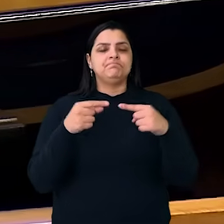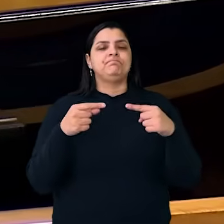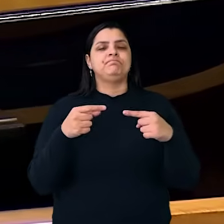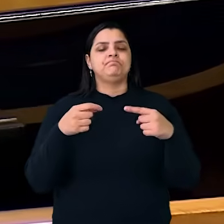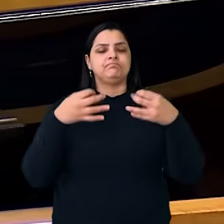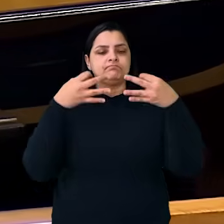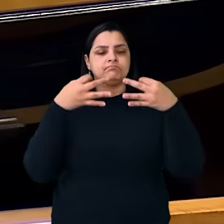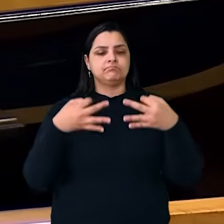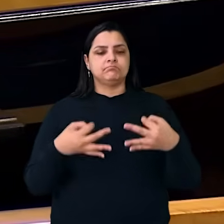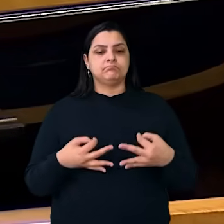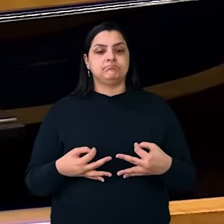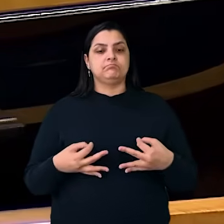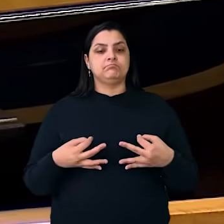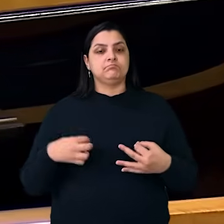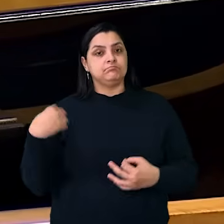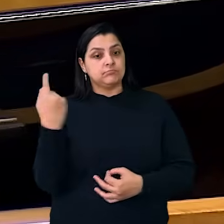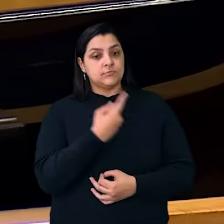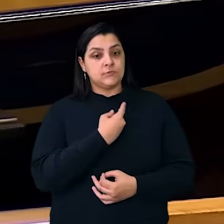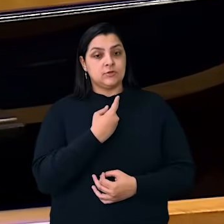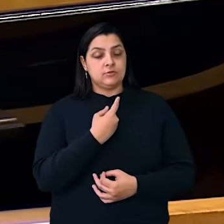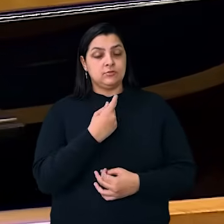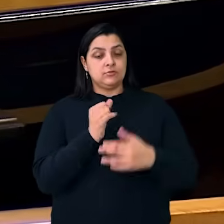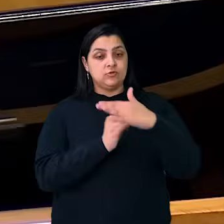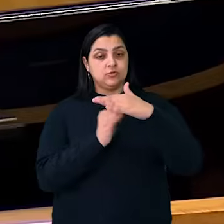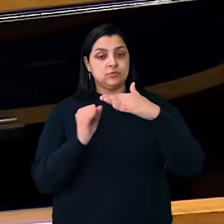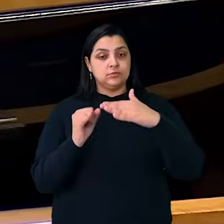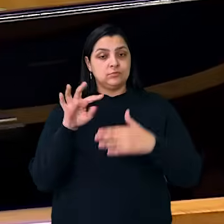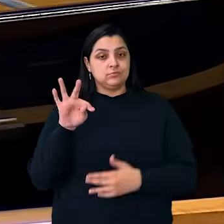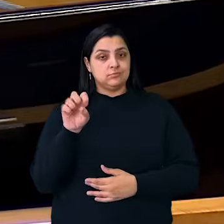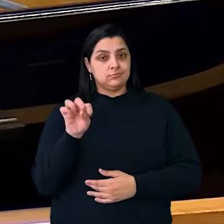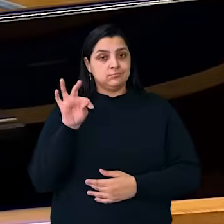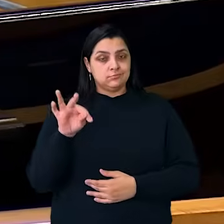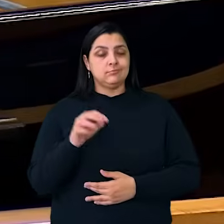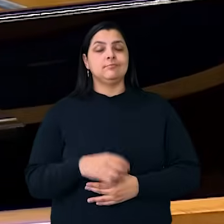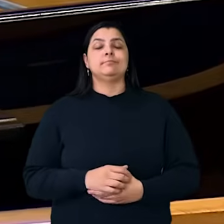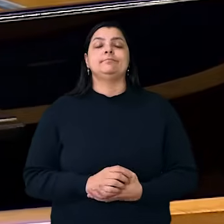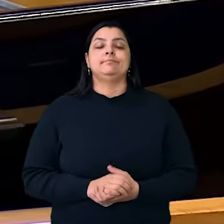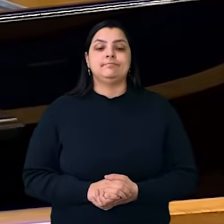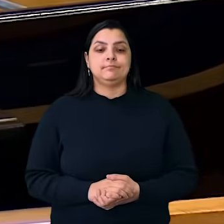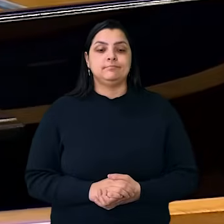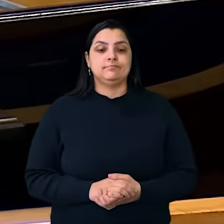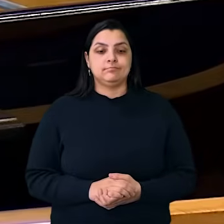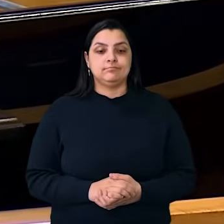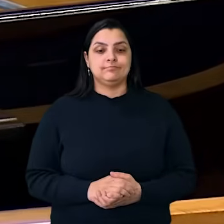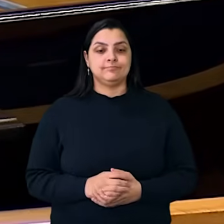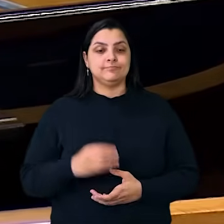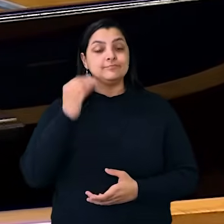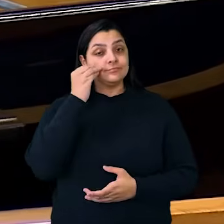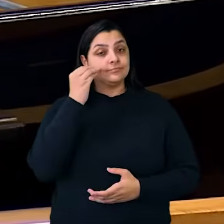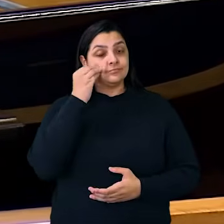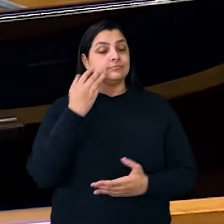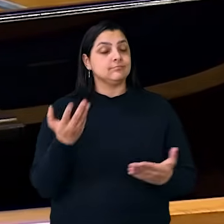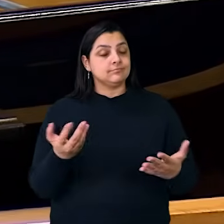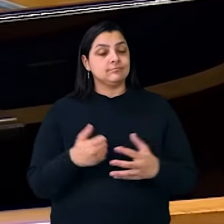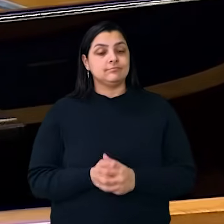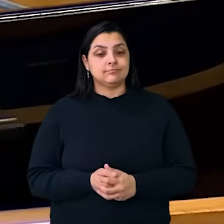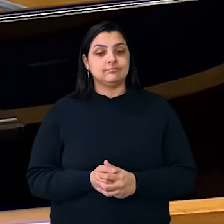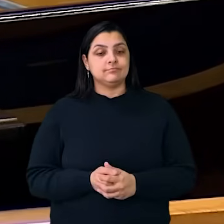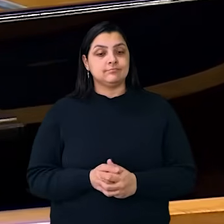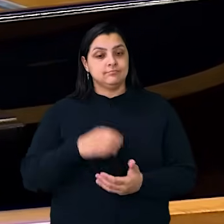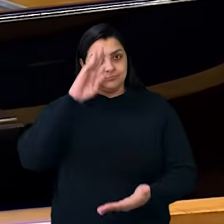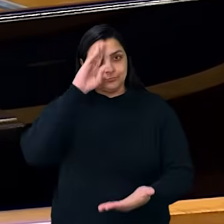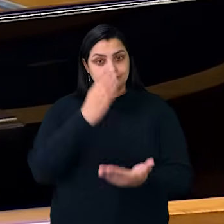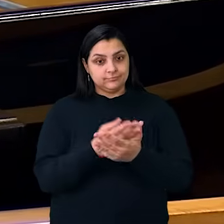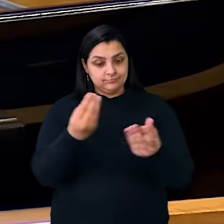de mais dignidade possível à nossa instituição e, enfim, tentar fazer jus a